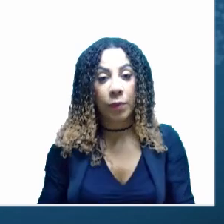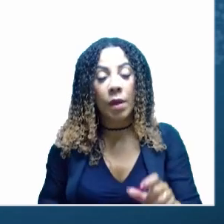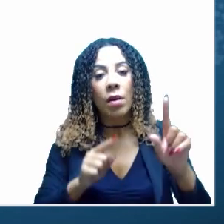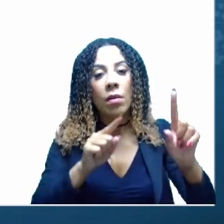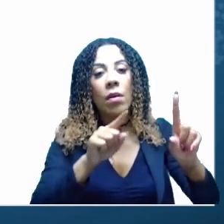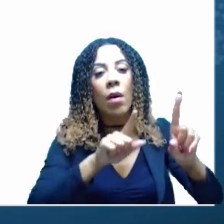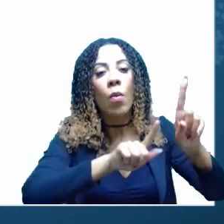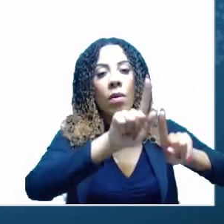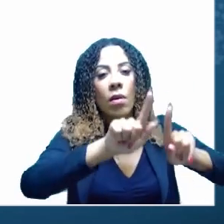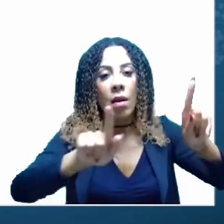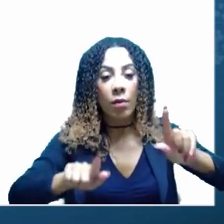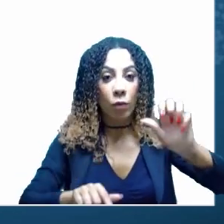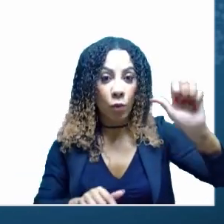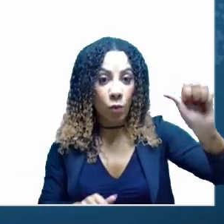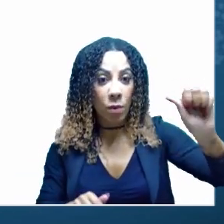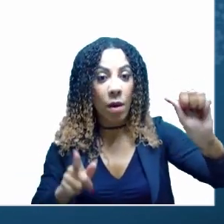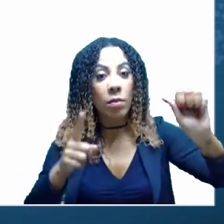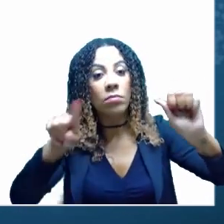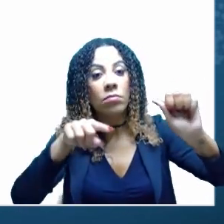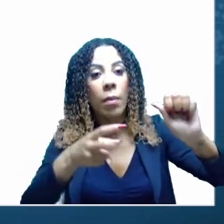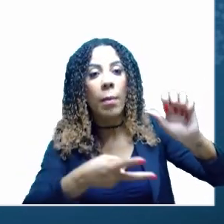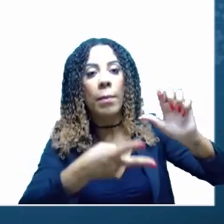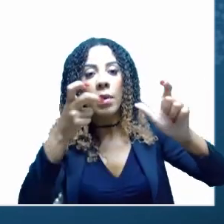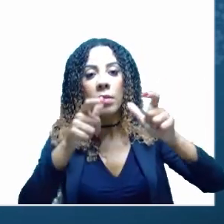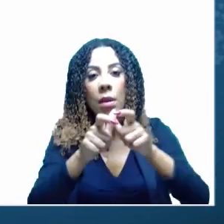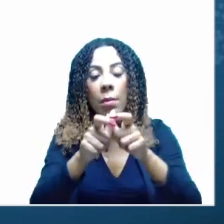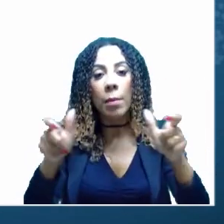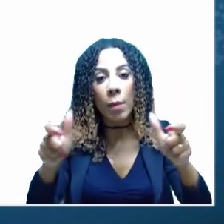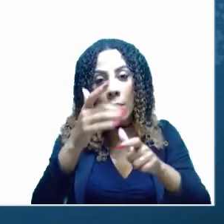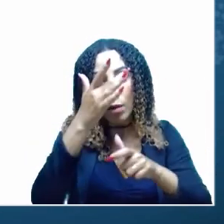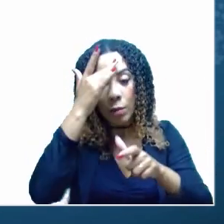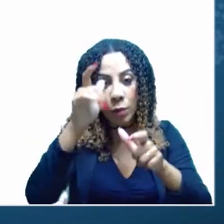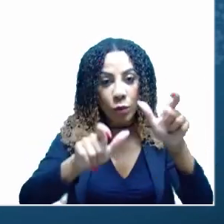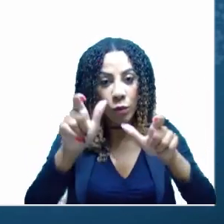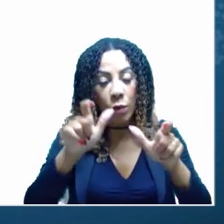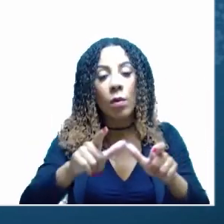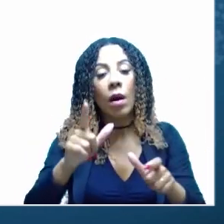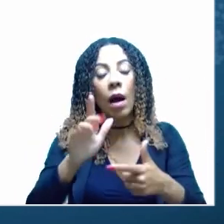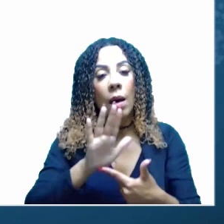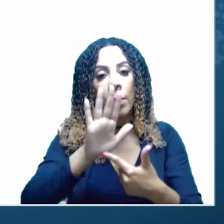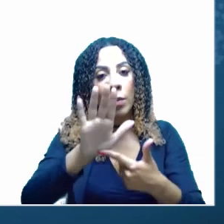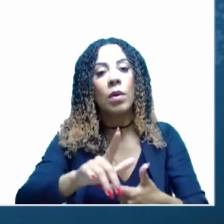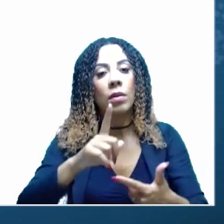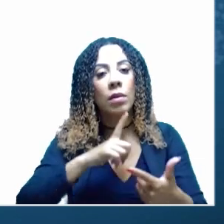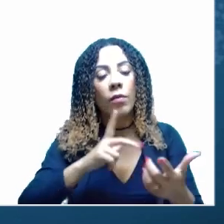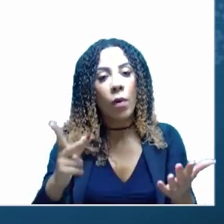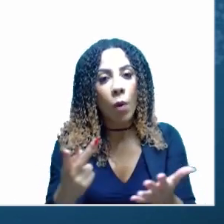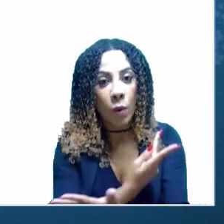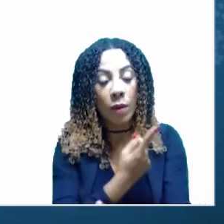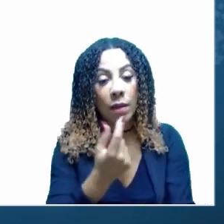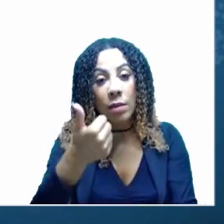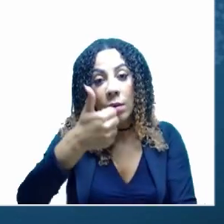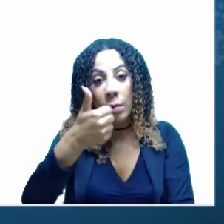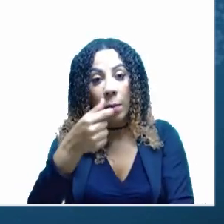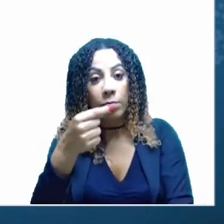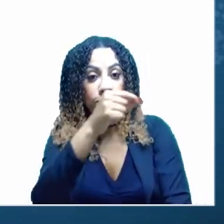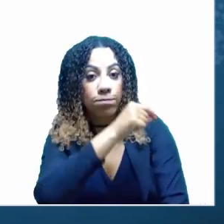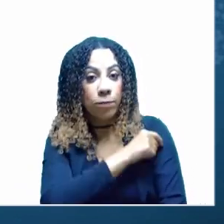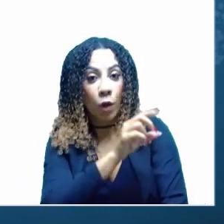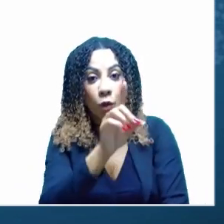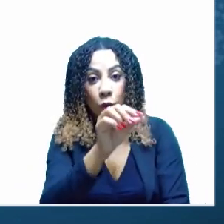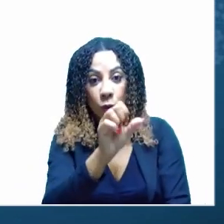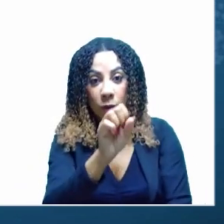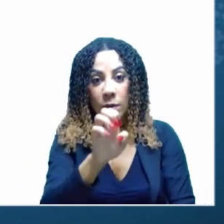dos indivíduos da população geral apresentaram ter reações adversas na primeira dose e terceira dose,